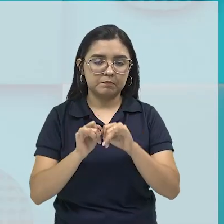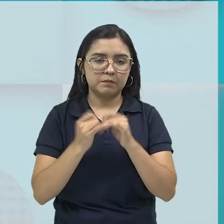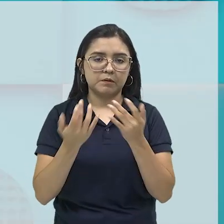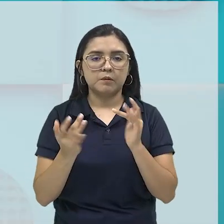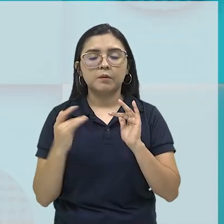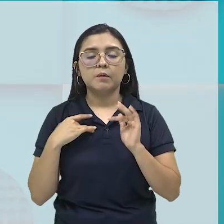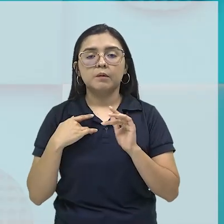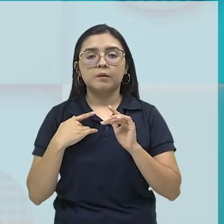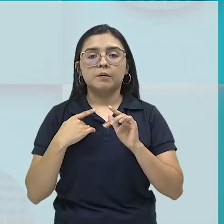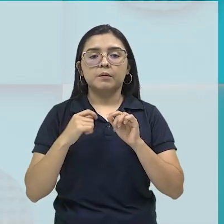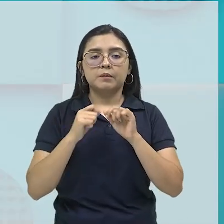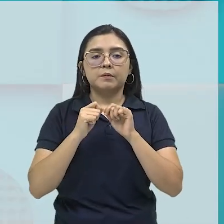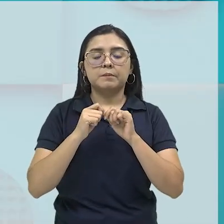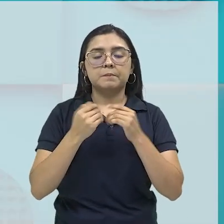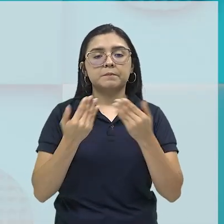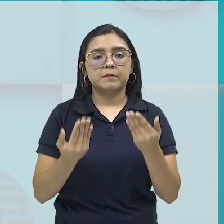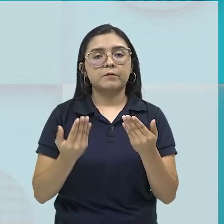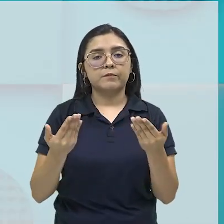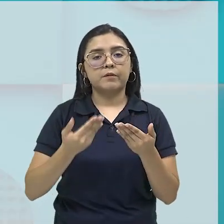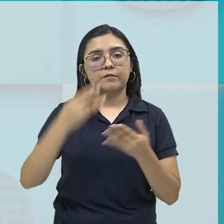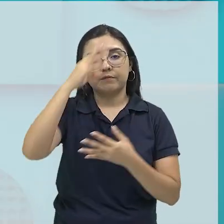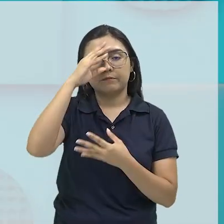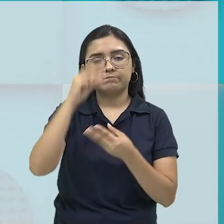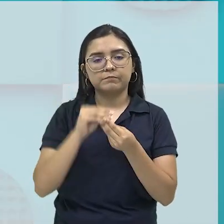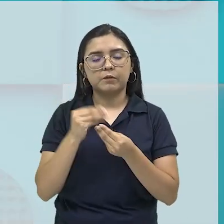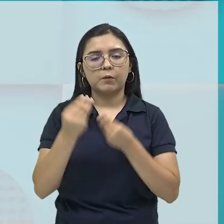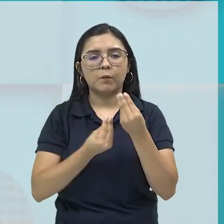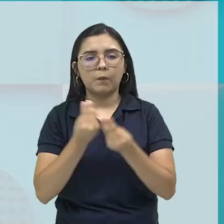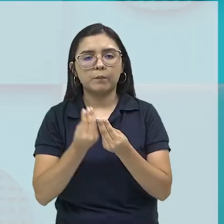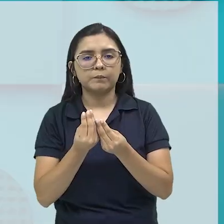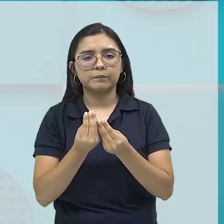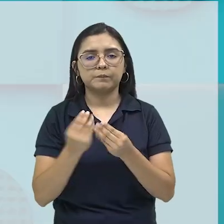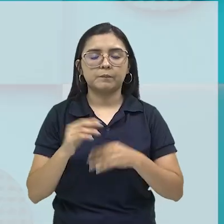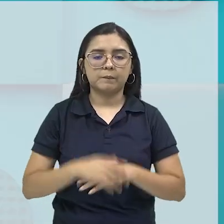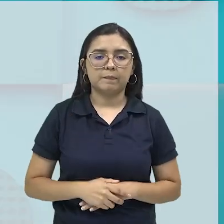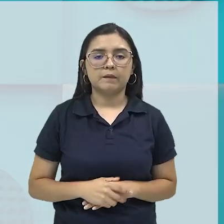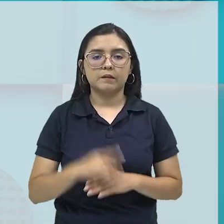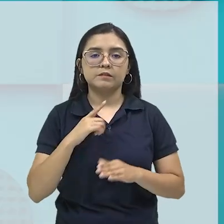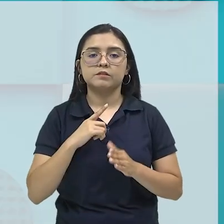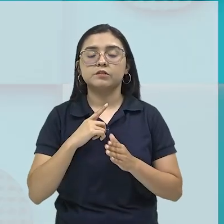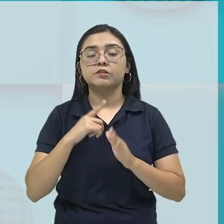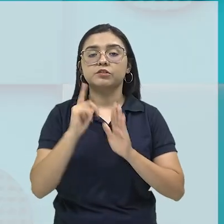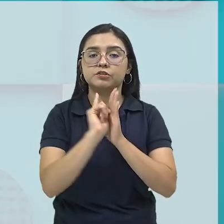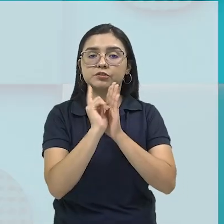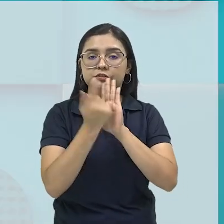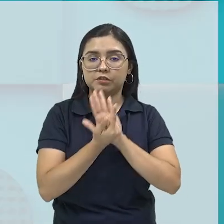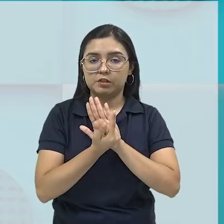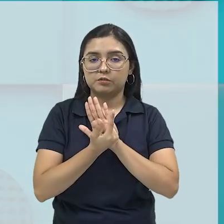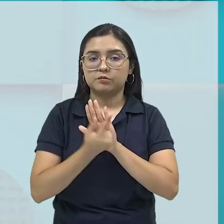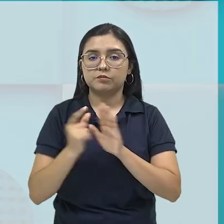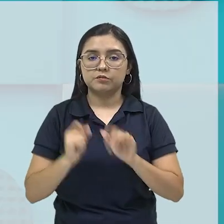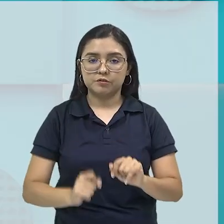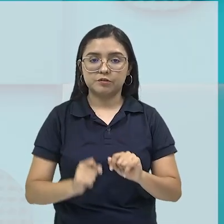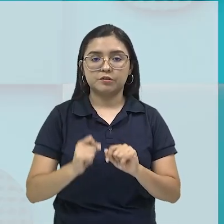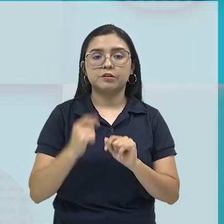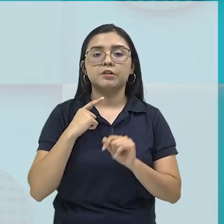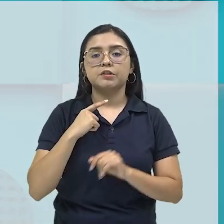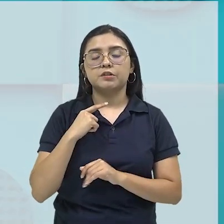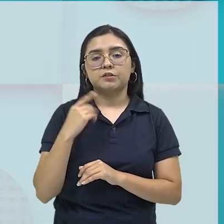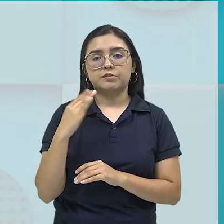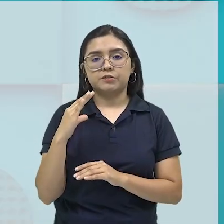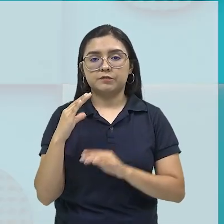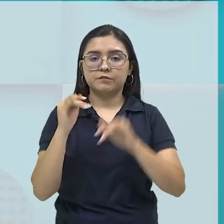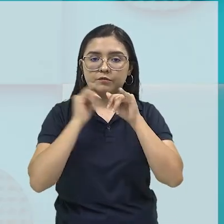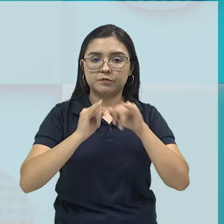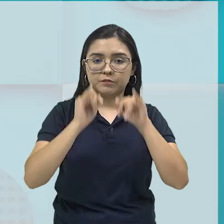Então a gente vai tentar entender um pouquinho de como funcionam esses gêneros de divulgação científica, que não necessariamente são as pesquisas, mas